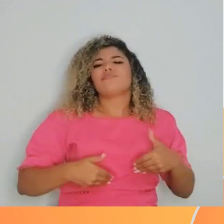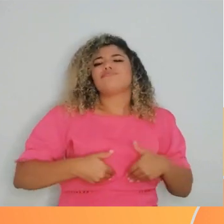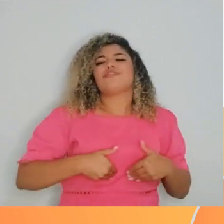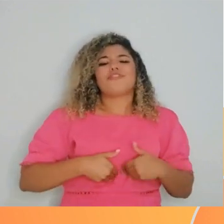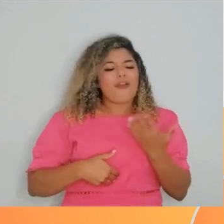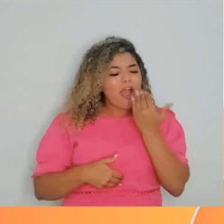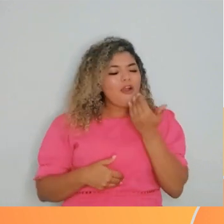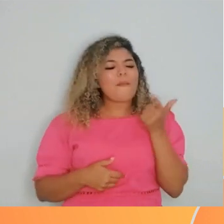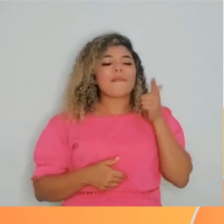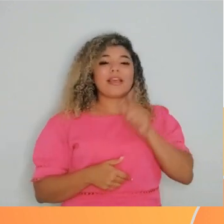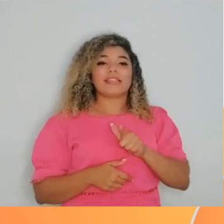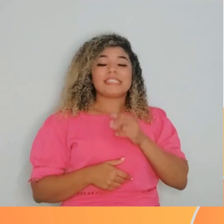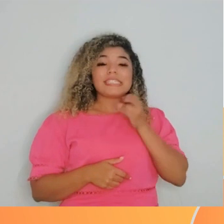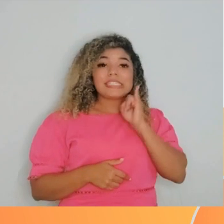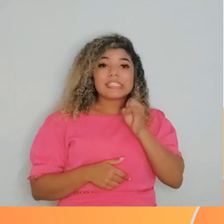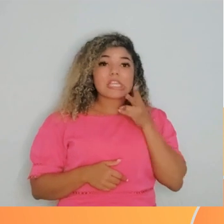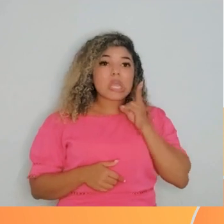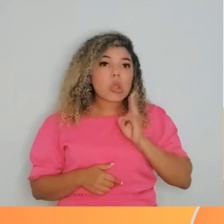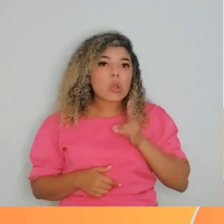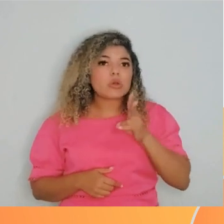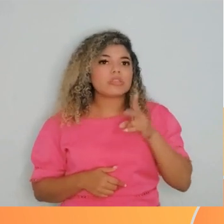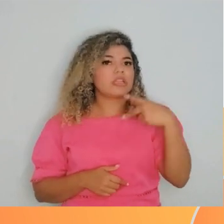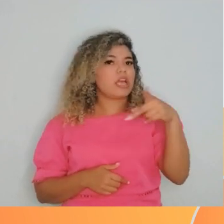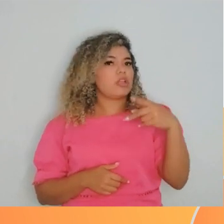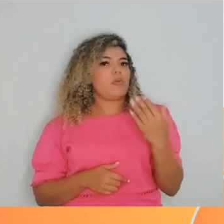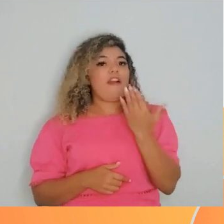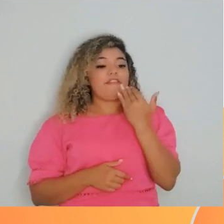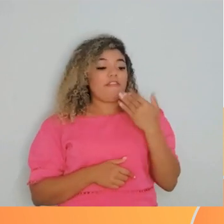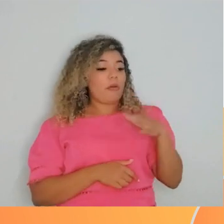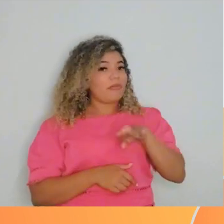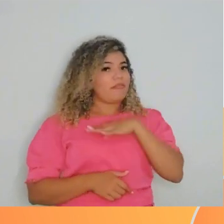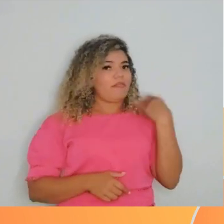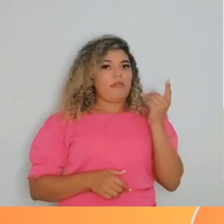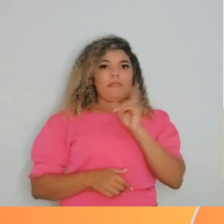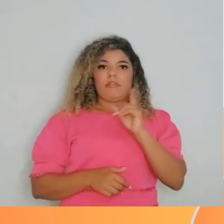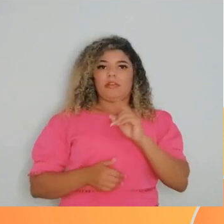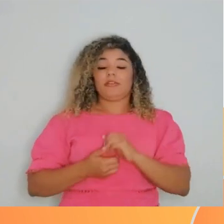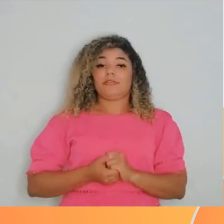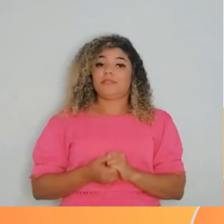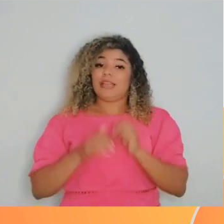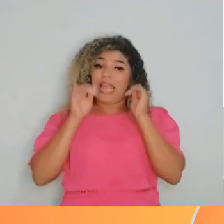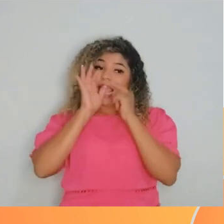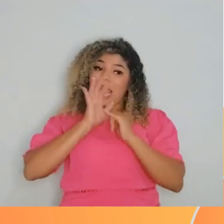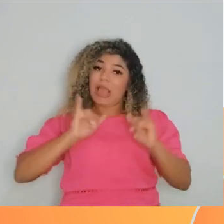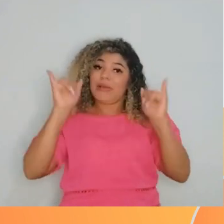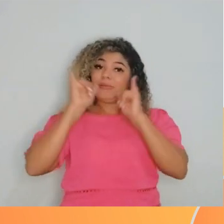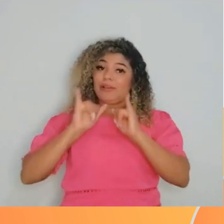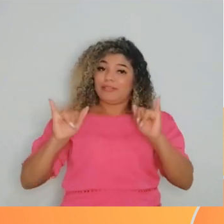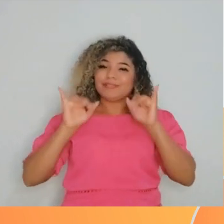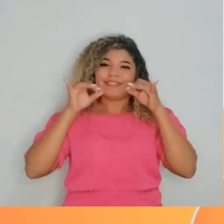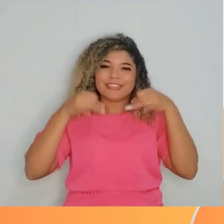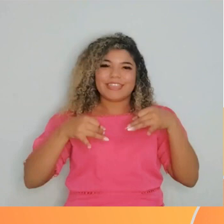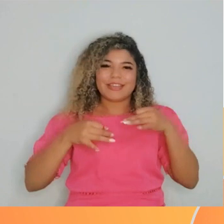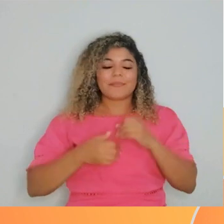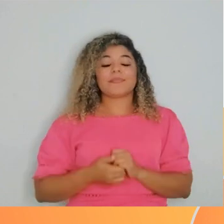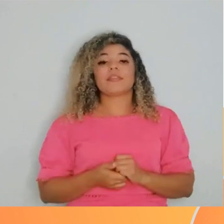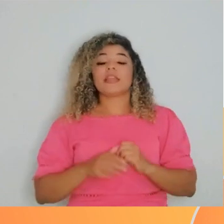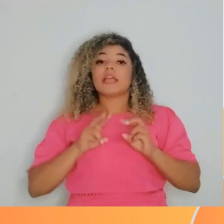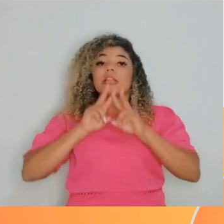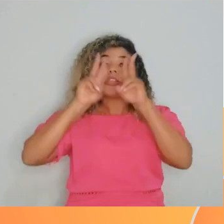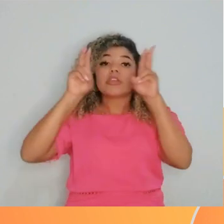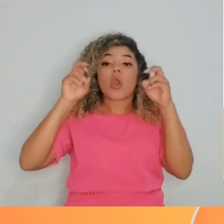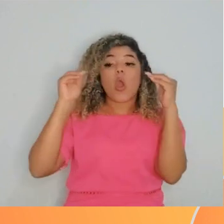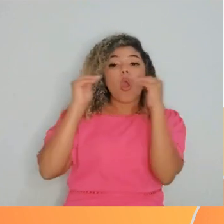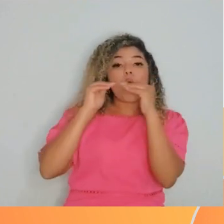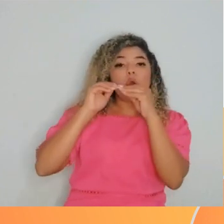a minha fome. Se continuar assim, não é só sua fome que você vai matar. Olha, é um alerta, né? De acordo com o